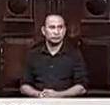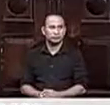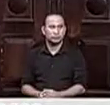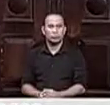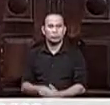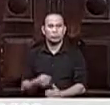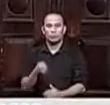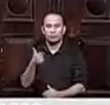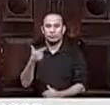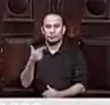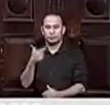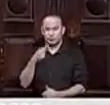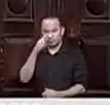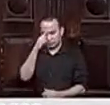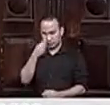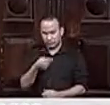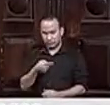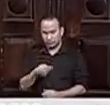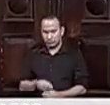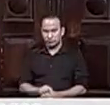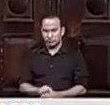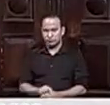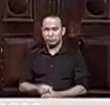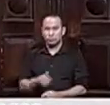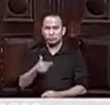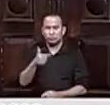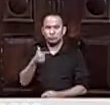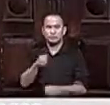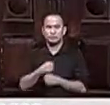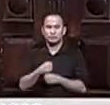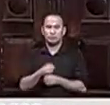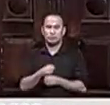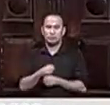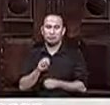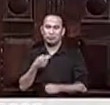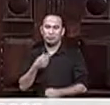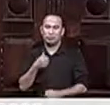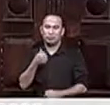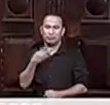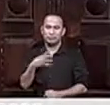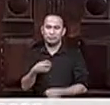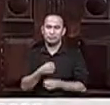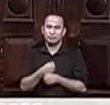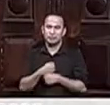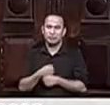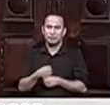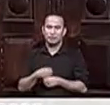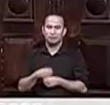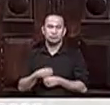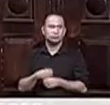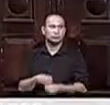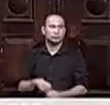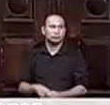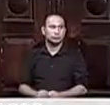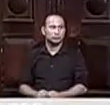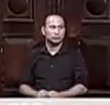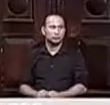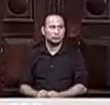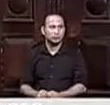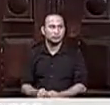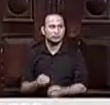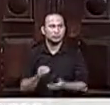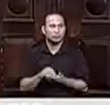quase 2 mandatos, né? Parece 12 anos ou 14 anos como senador da República, tramitou